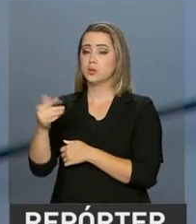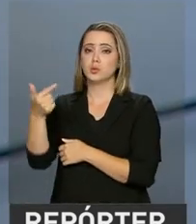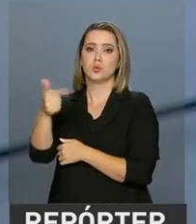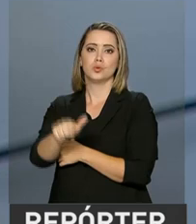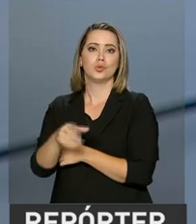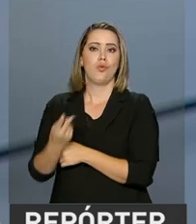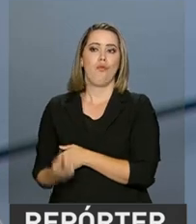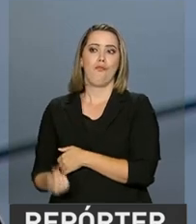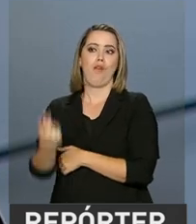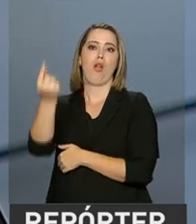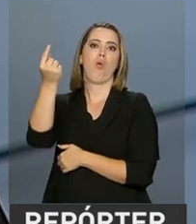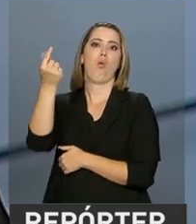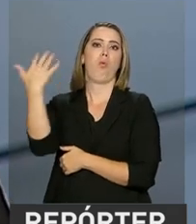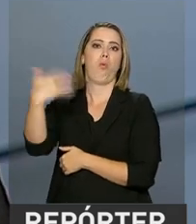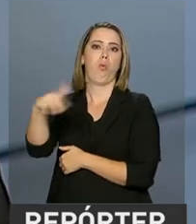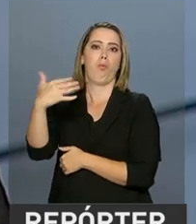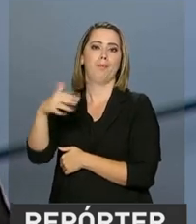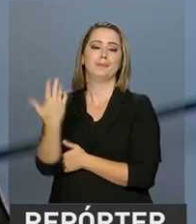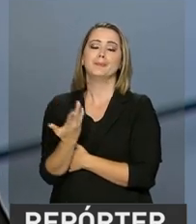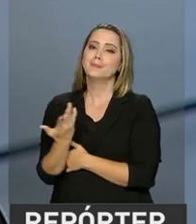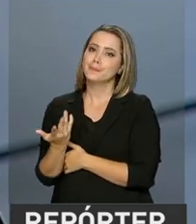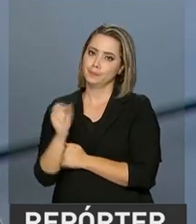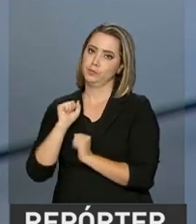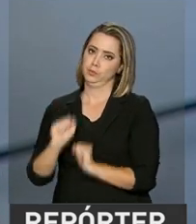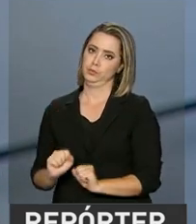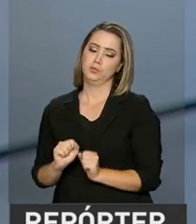um custo maior. Pode-se